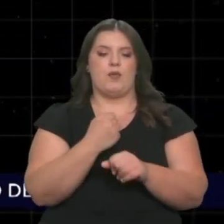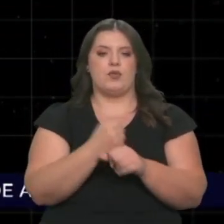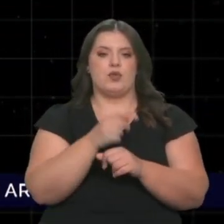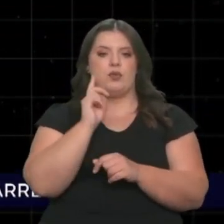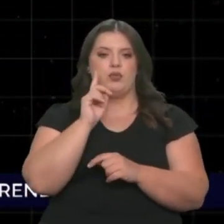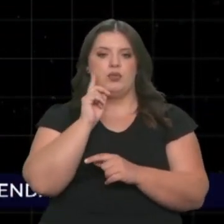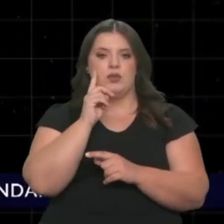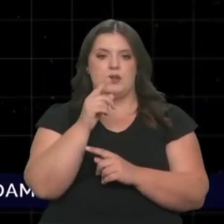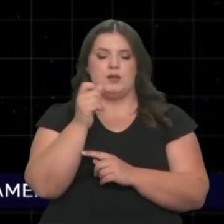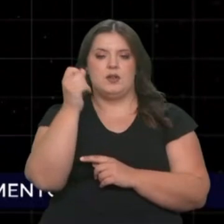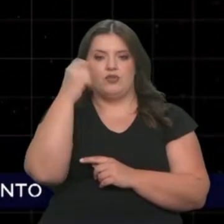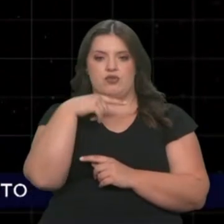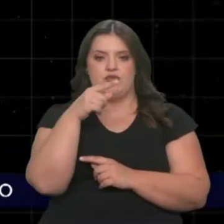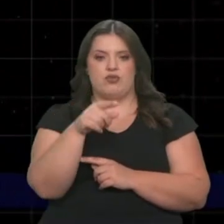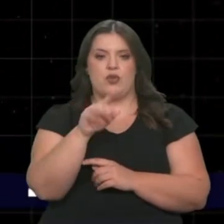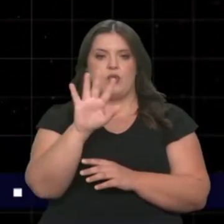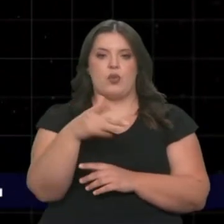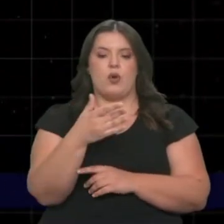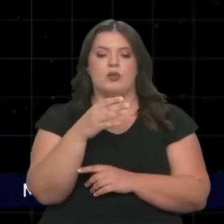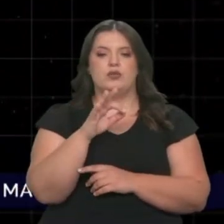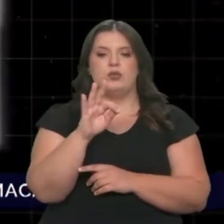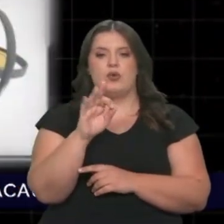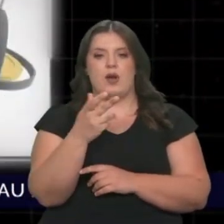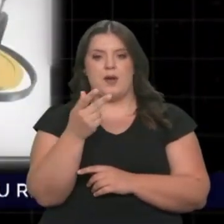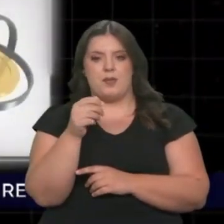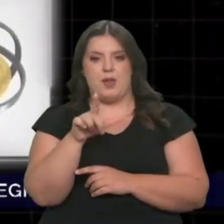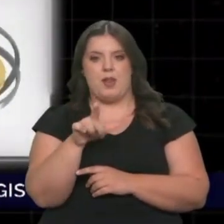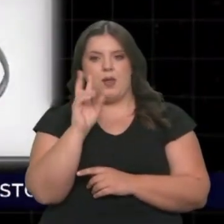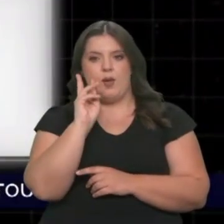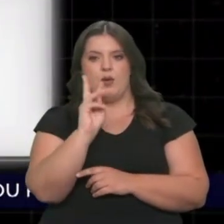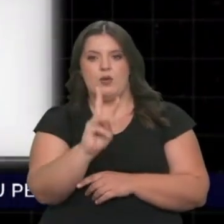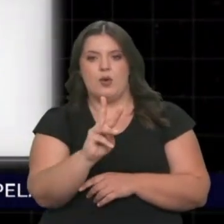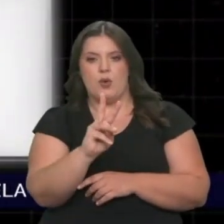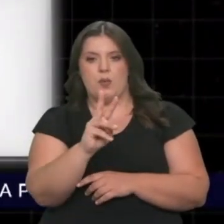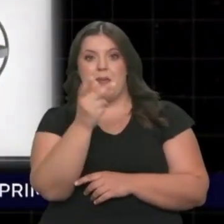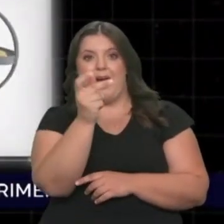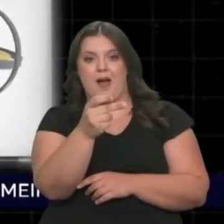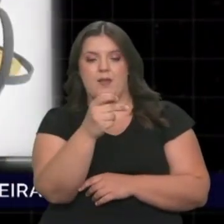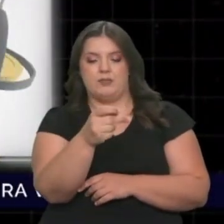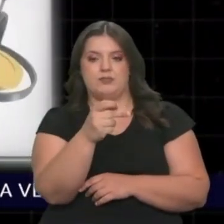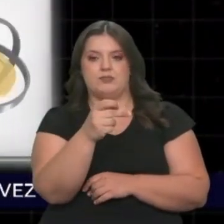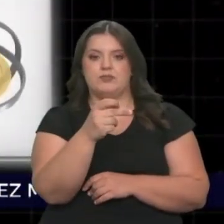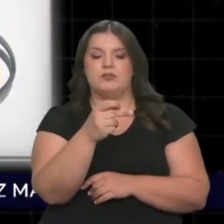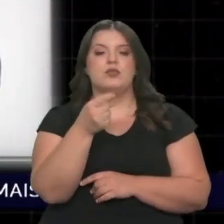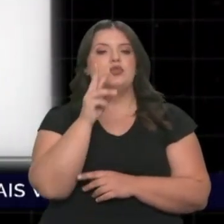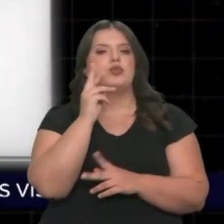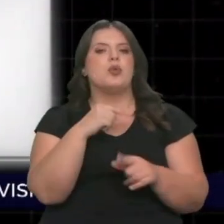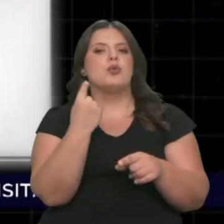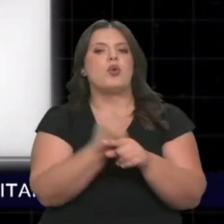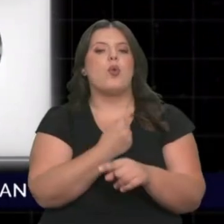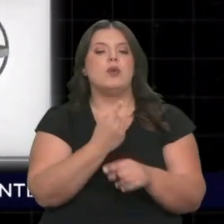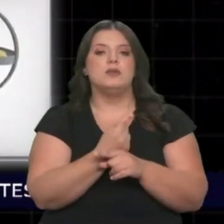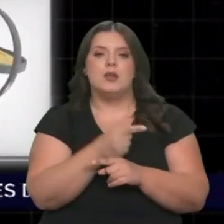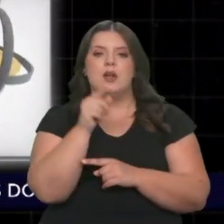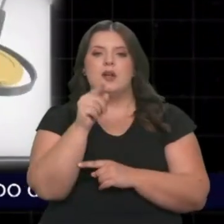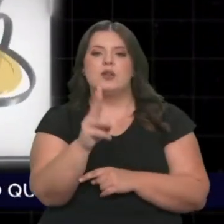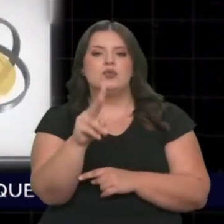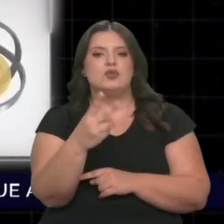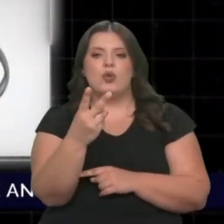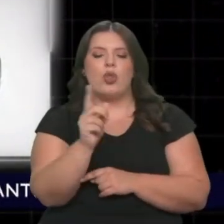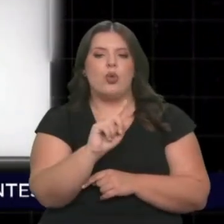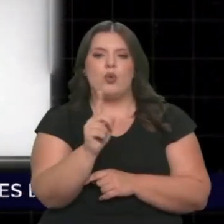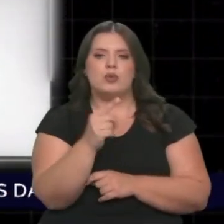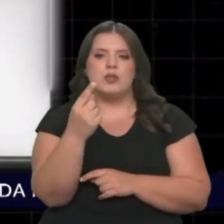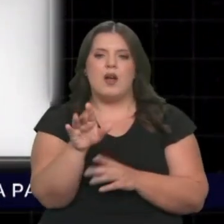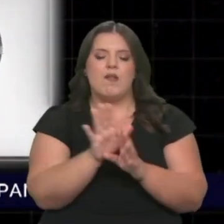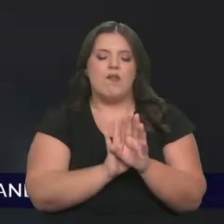história. Quando o Hubble olhou para a Polaris A, portanto a nossa estrela polar, descobriu outra coisa. É que aquilo não são 2 estrelas, há ali,